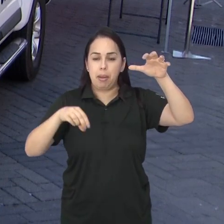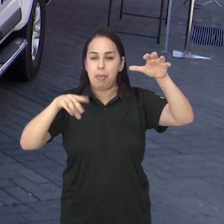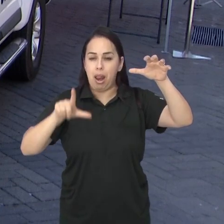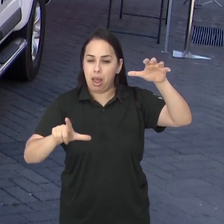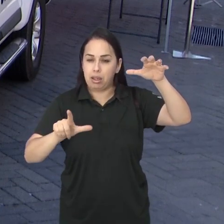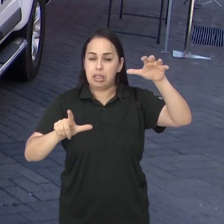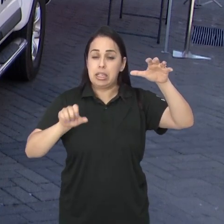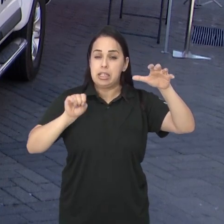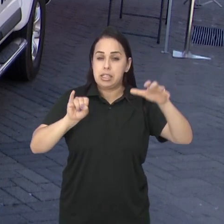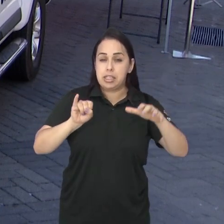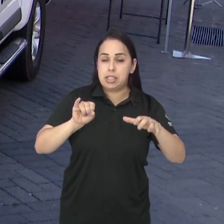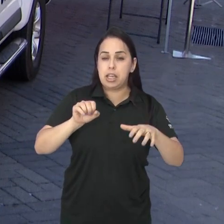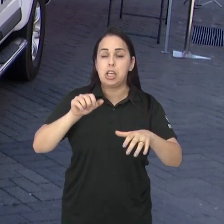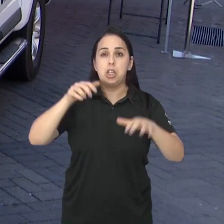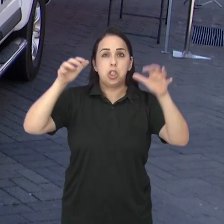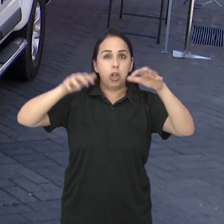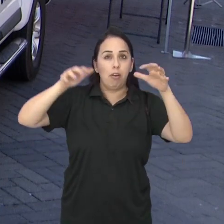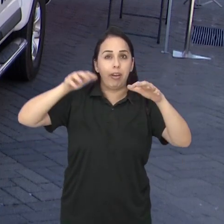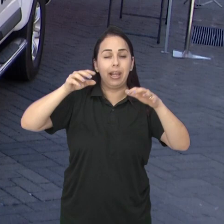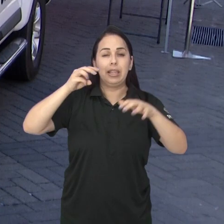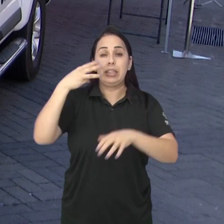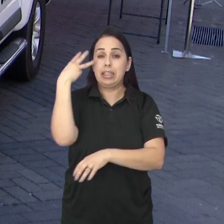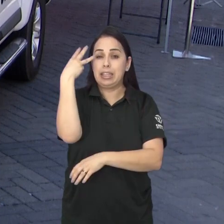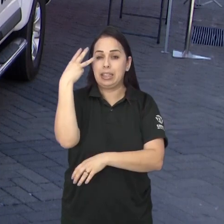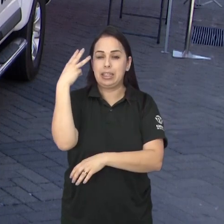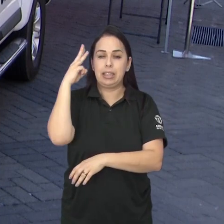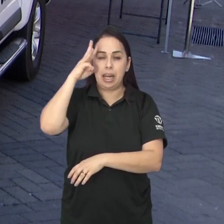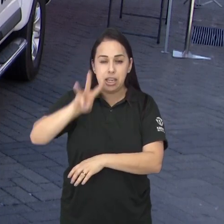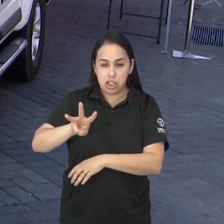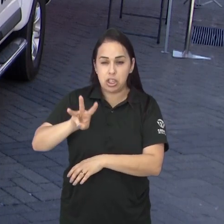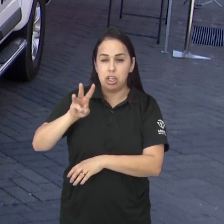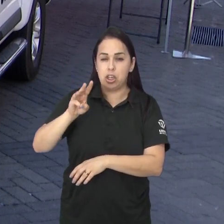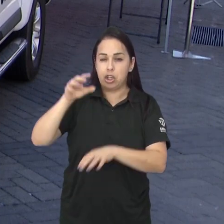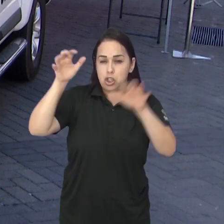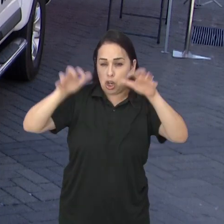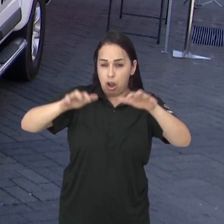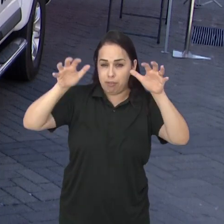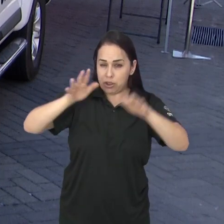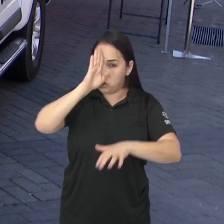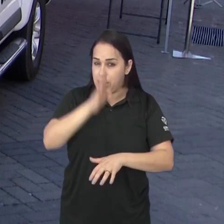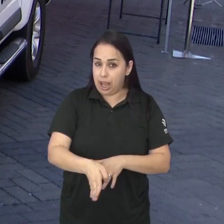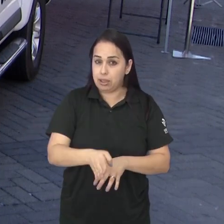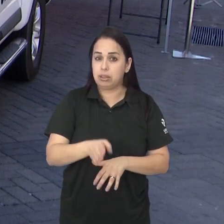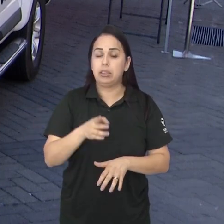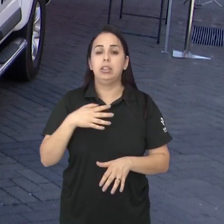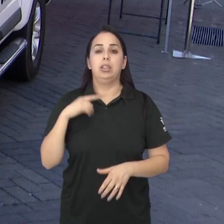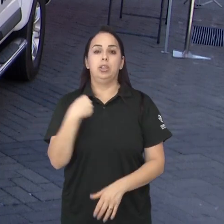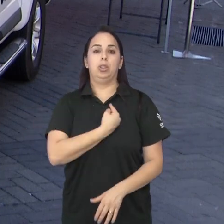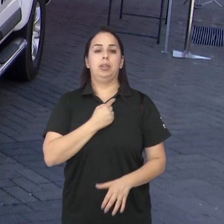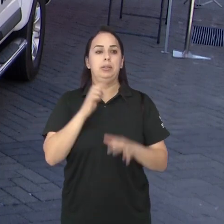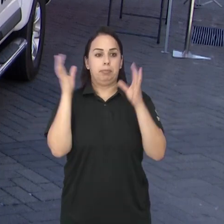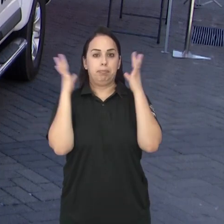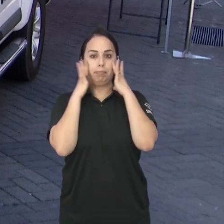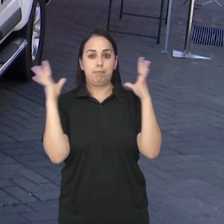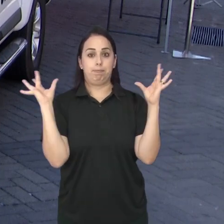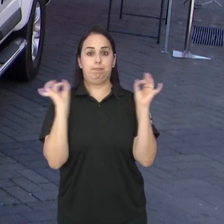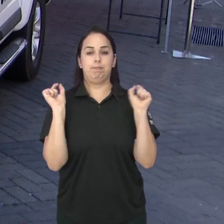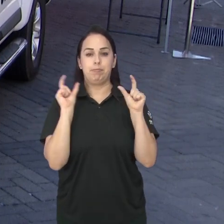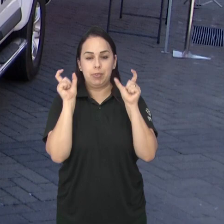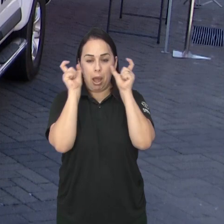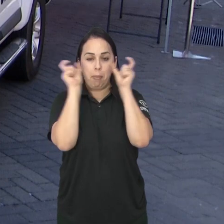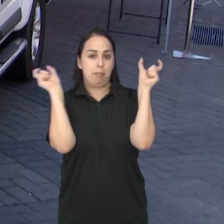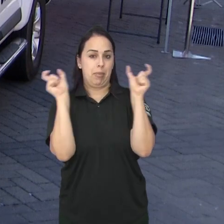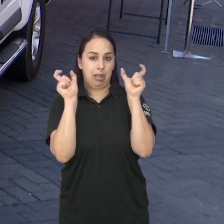limite, num acumulado aí de 72 horas, ou seja, 3 dias, aí nós entramos já no estado de alerta, né? E